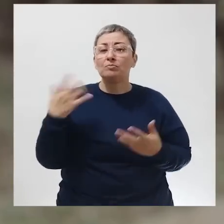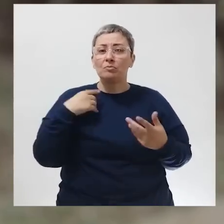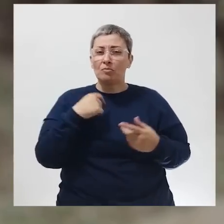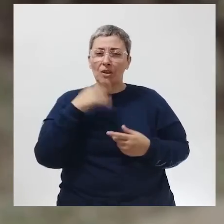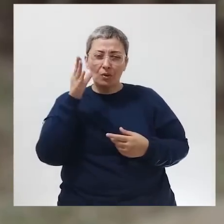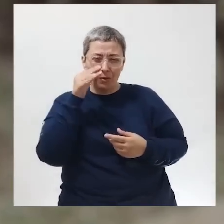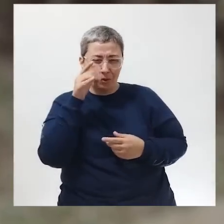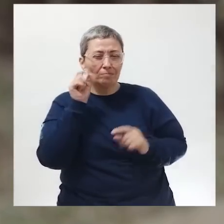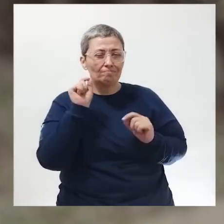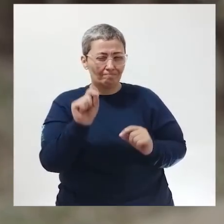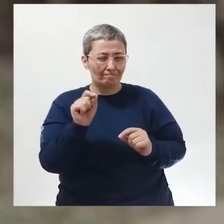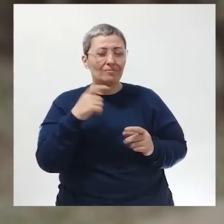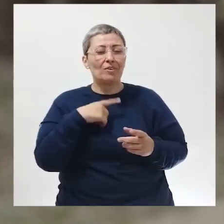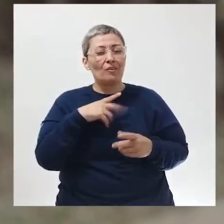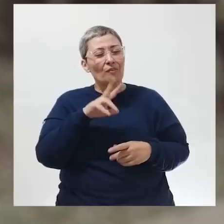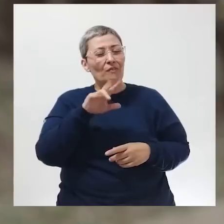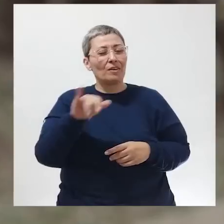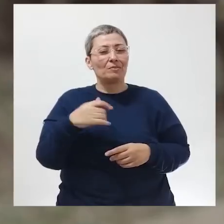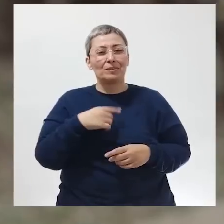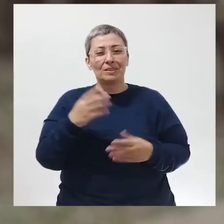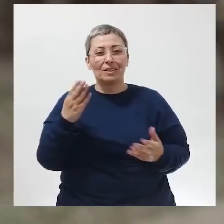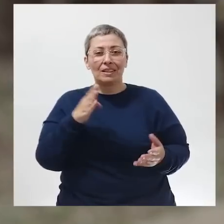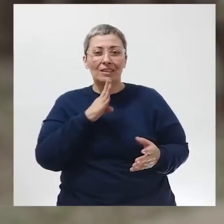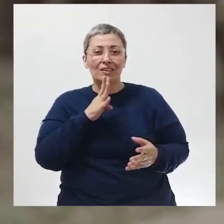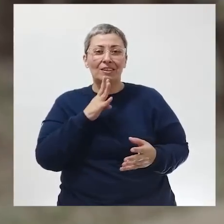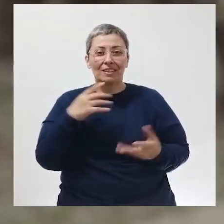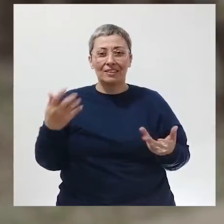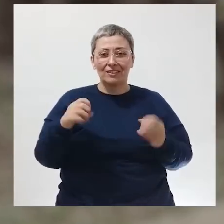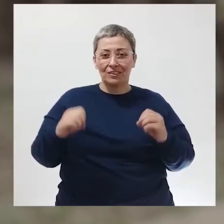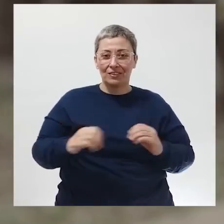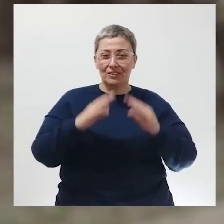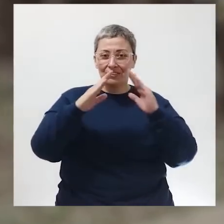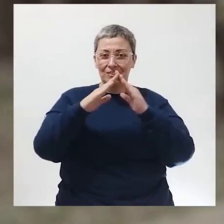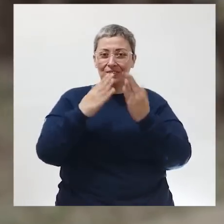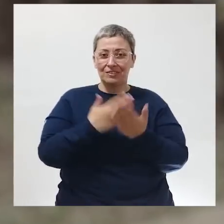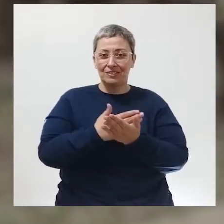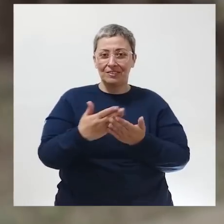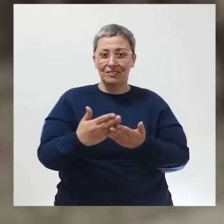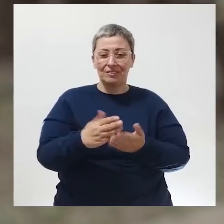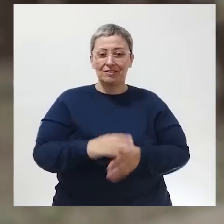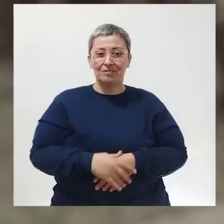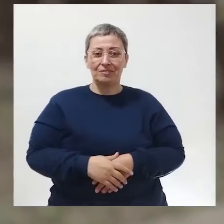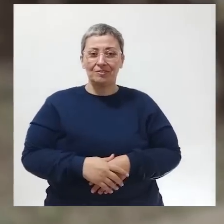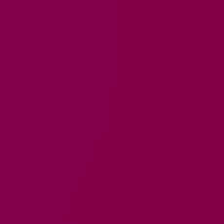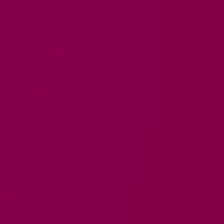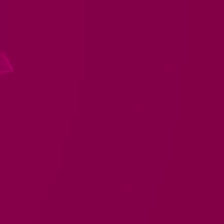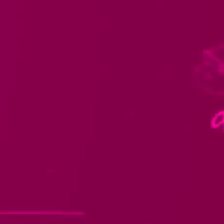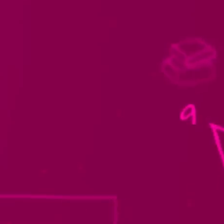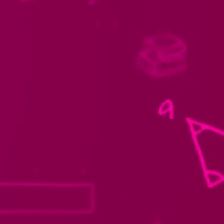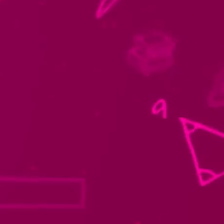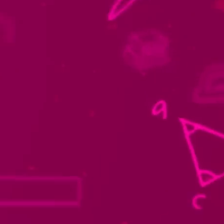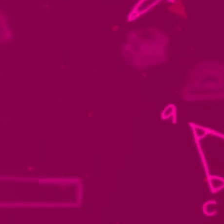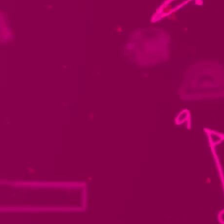movimento acontece? Ficaram curiosos, né? Então vamos descobrir? O programa vai começar.